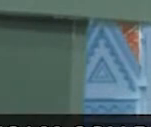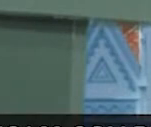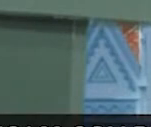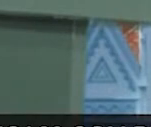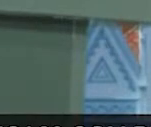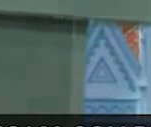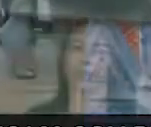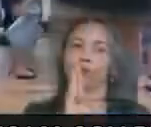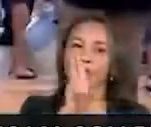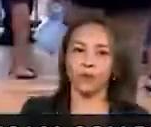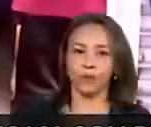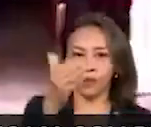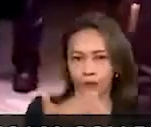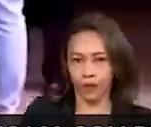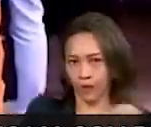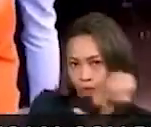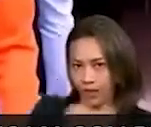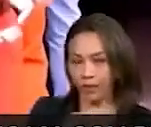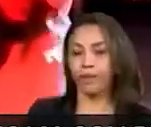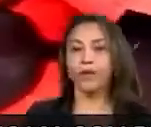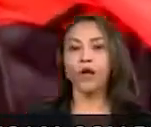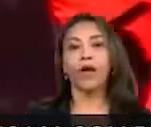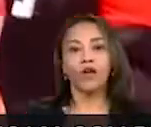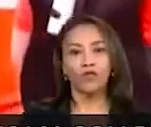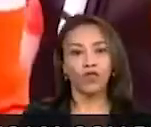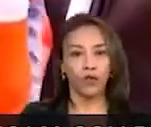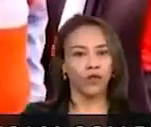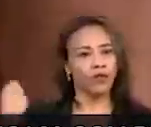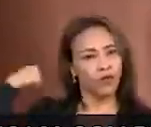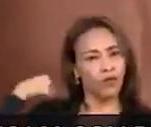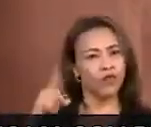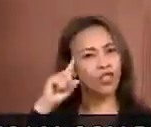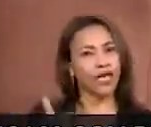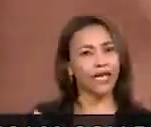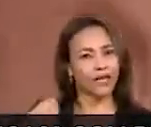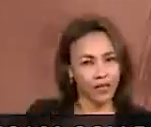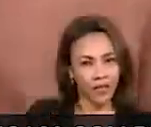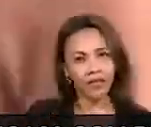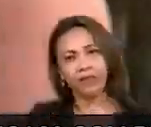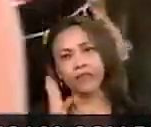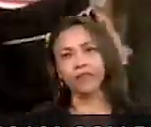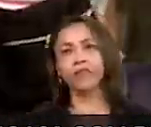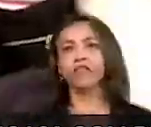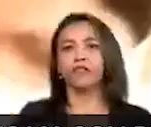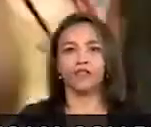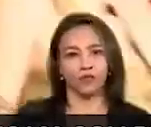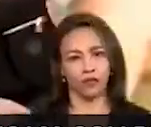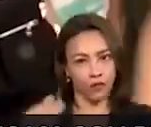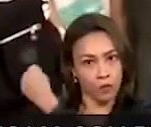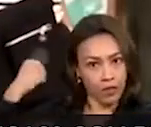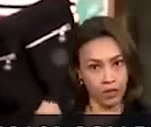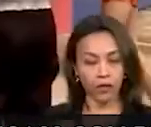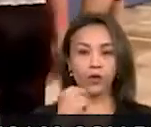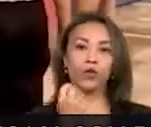foi divulgado hoje. O Enem 2022 foi aplicado nos dias 13 e 20 de novembro do ano passado para mais de